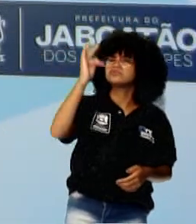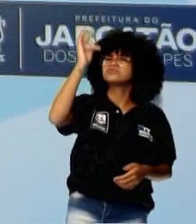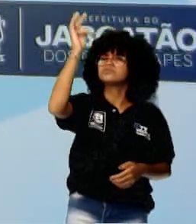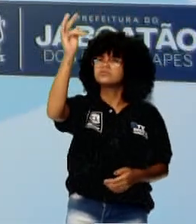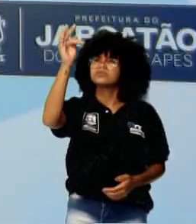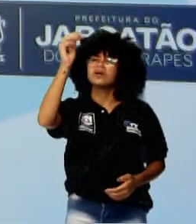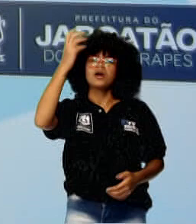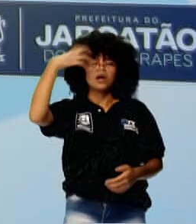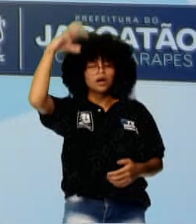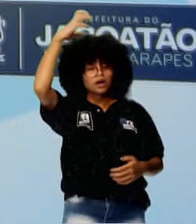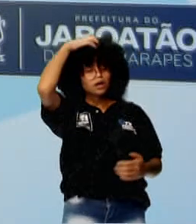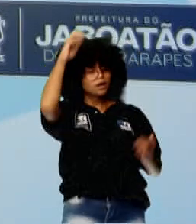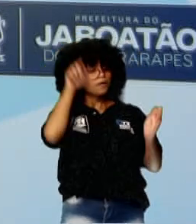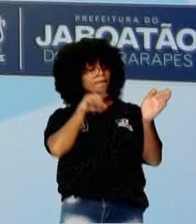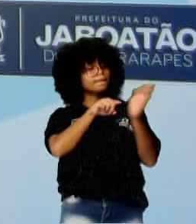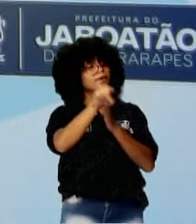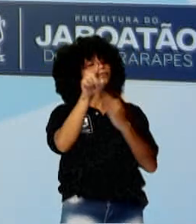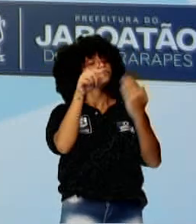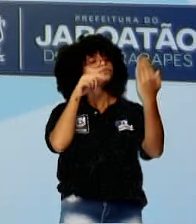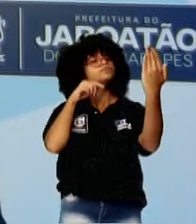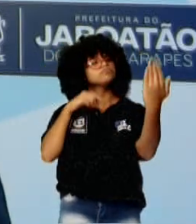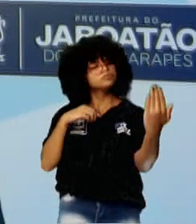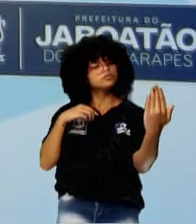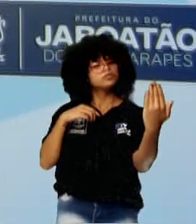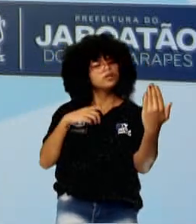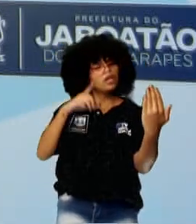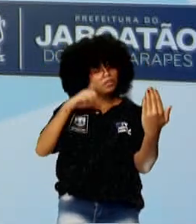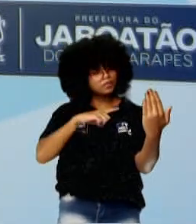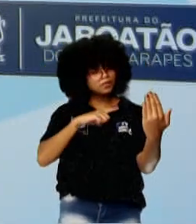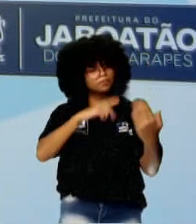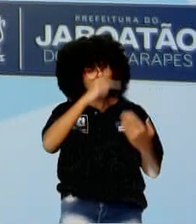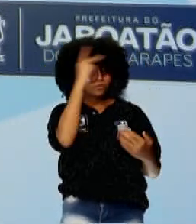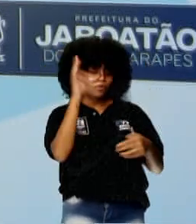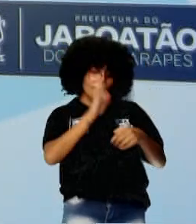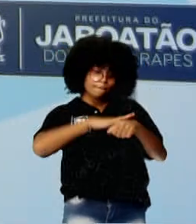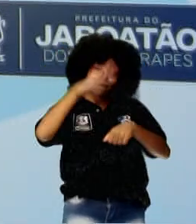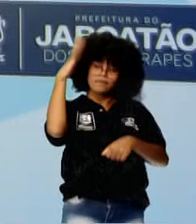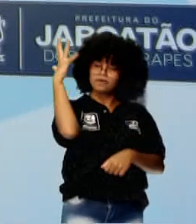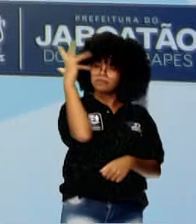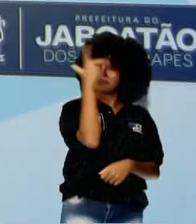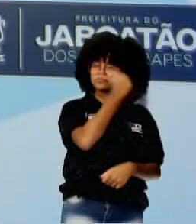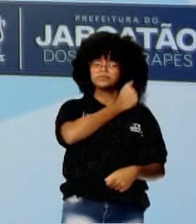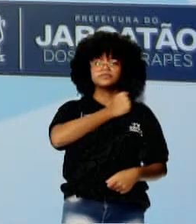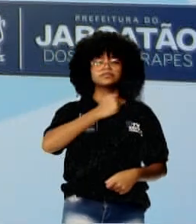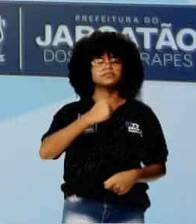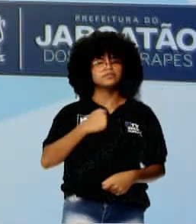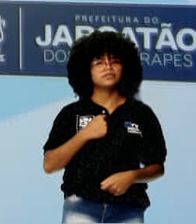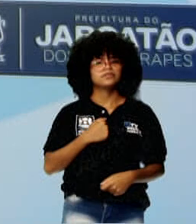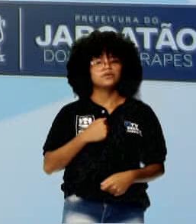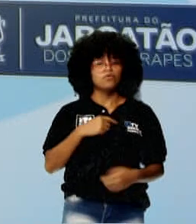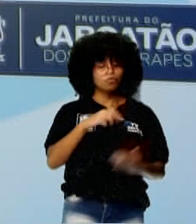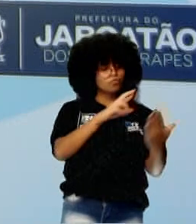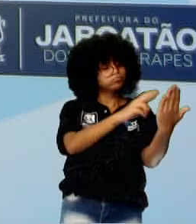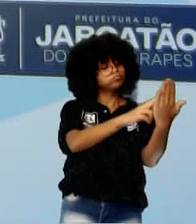fatídica pergunta: espelho, espelho meu, existe alguém mais bela do que eu? O espelho respondeu: minha